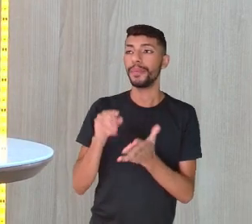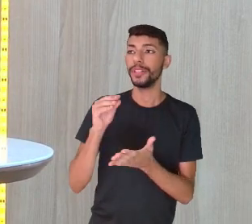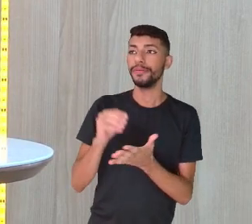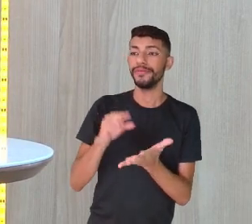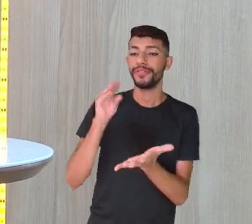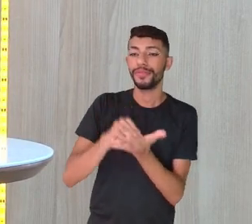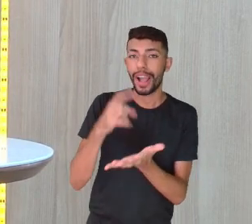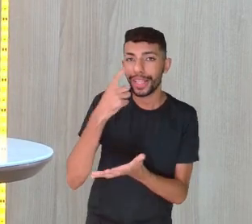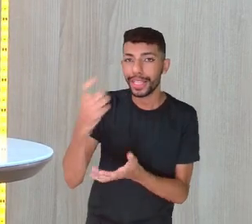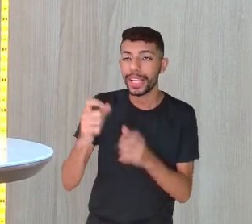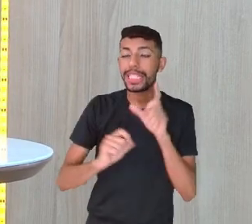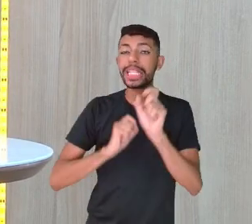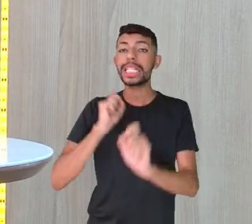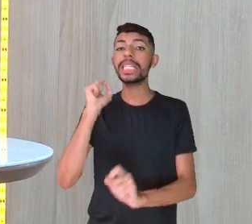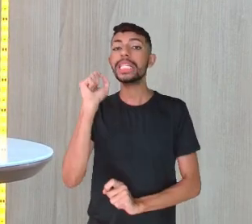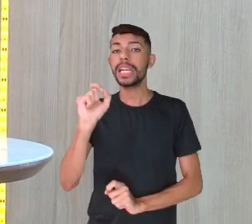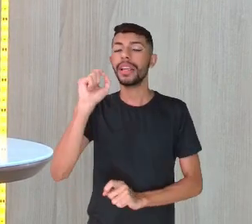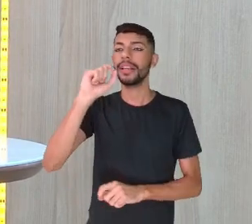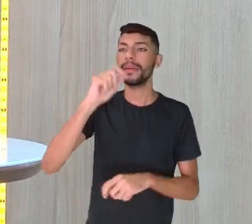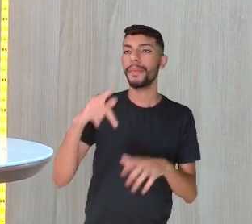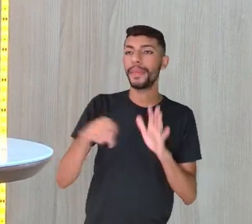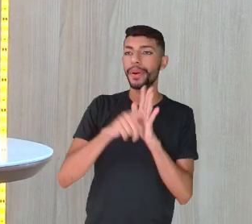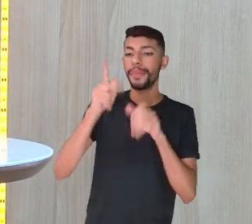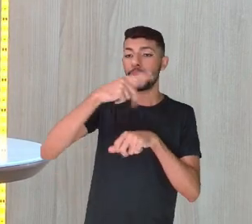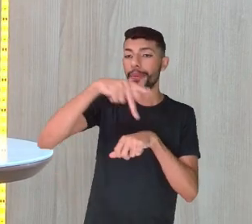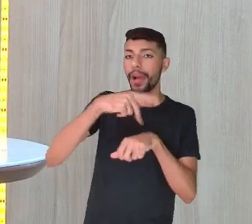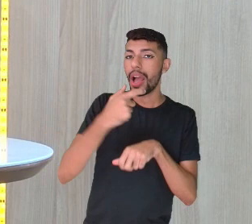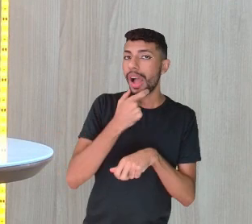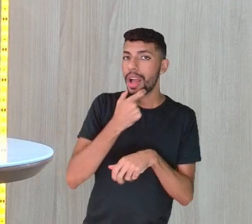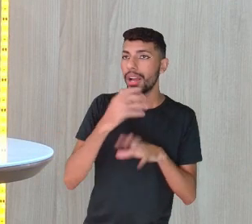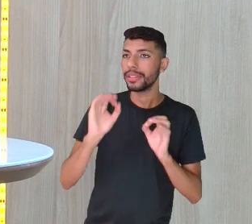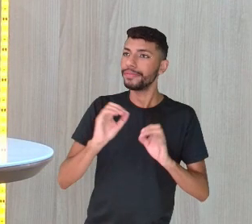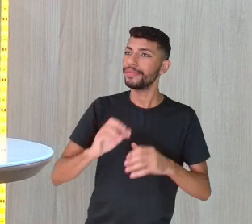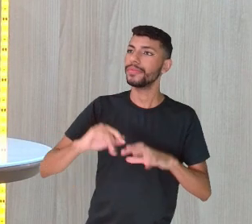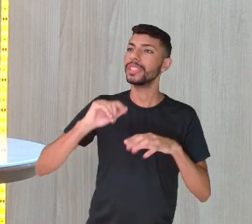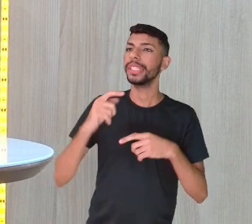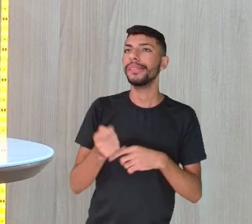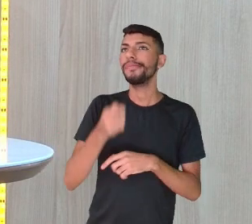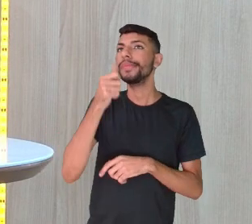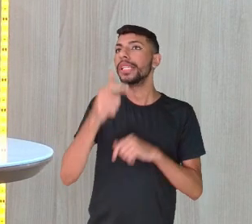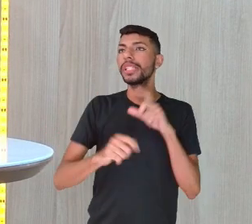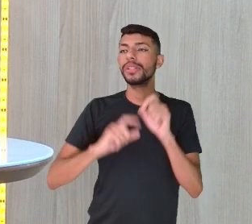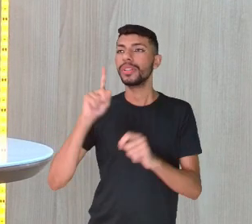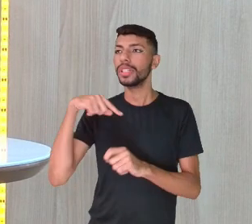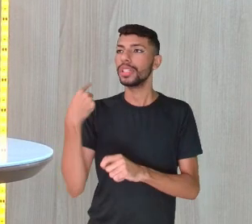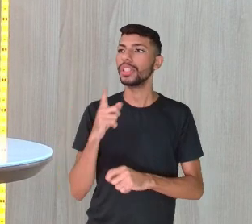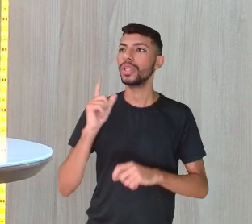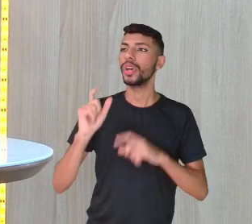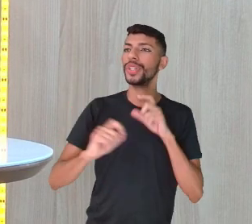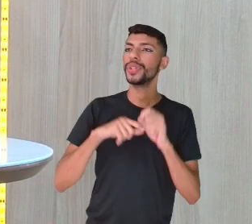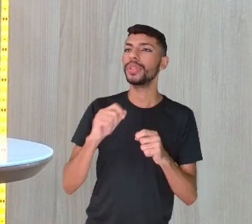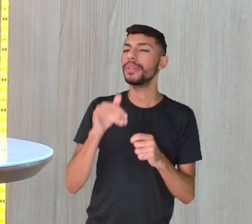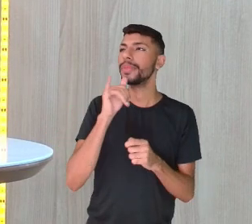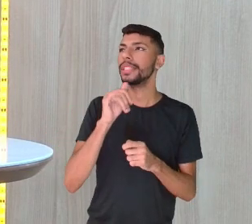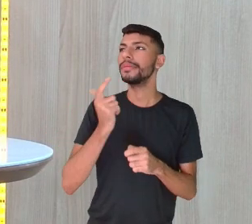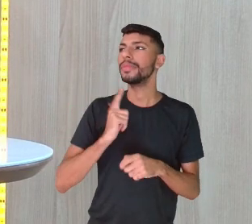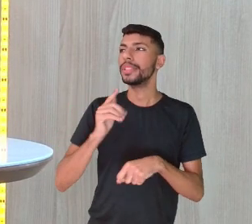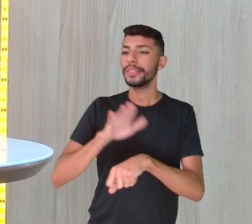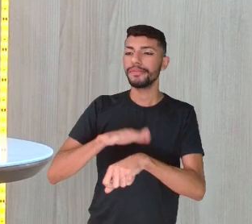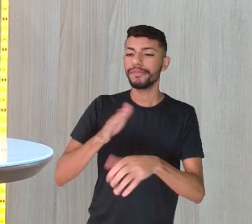Inglaterra, não da colônia em si. Então, é quase como se a gente tivesse, durante esse período da